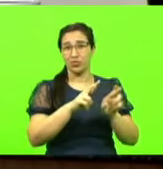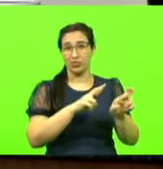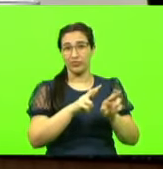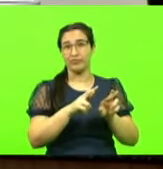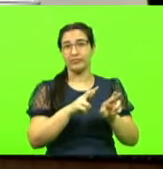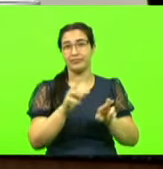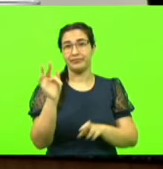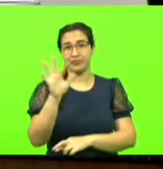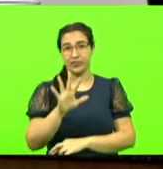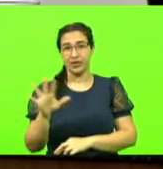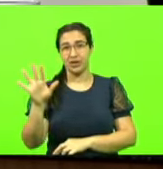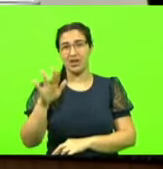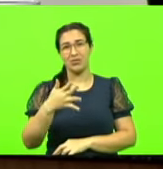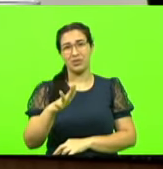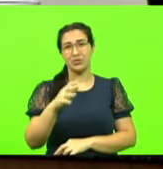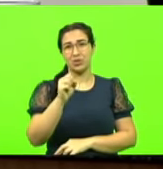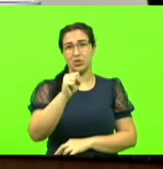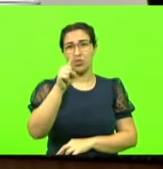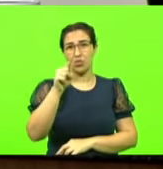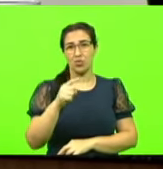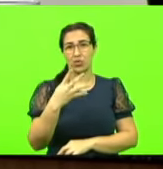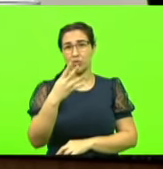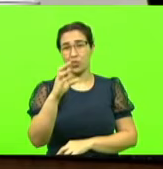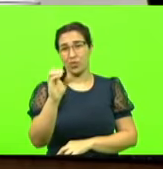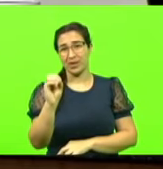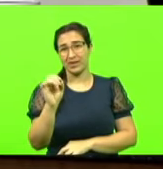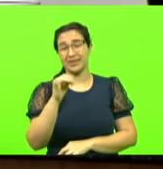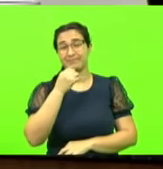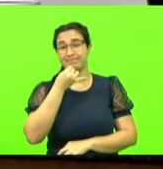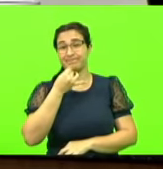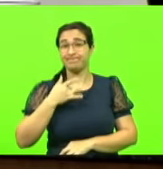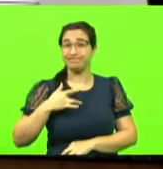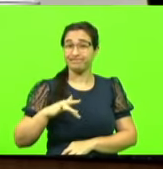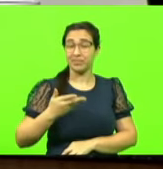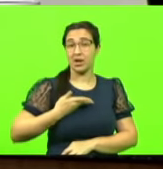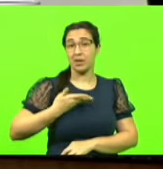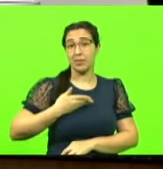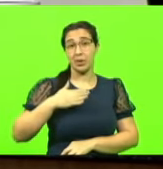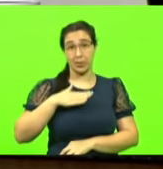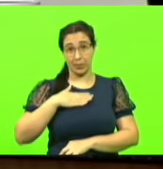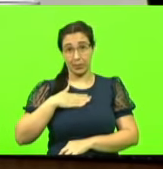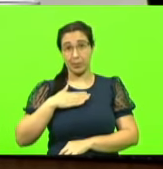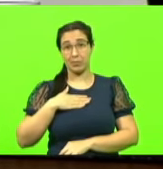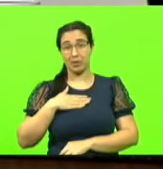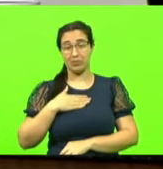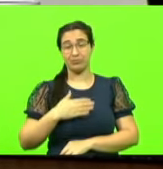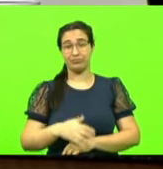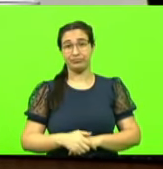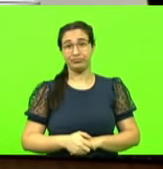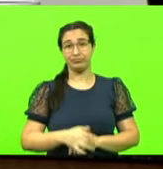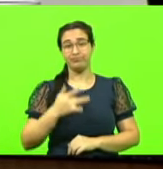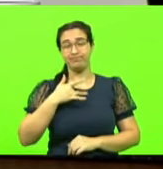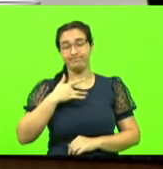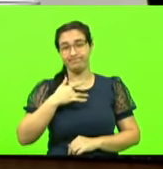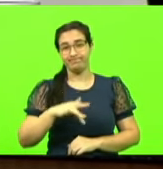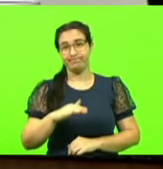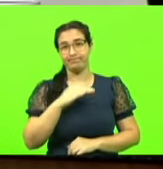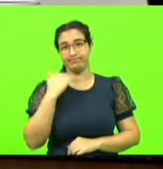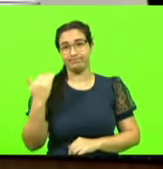das 8h40 desta quarta-feira. Lamentável, é colega meu, vice-presidente da CDL de Campos Novos. Lamentamos muito.